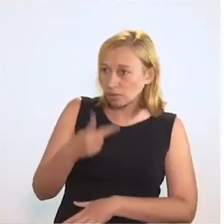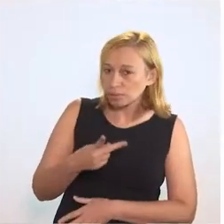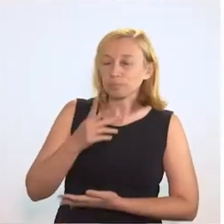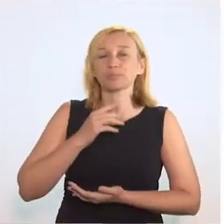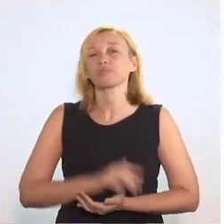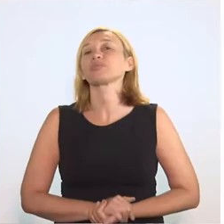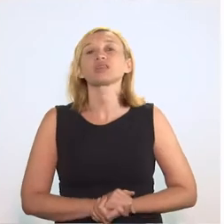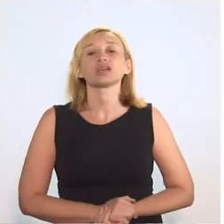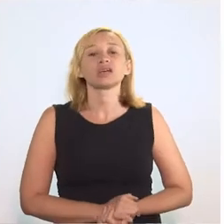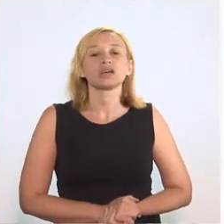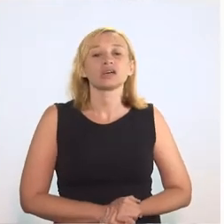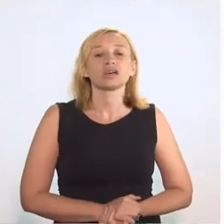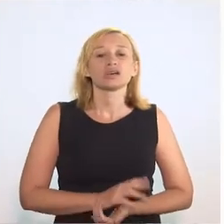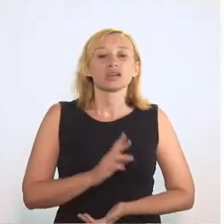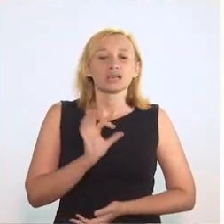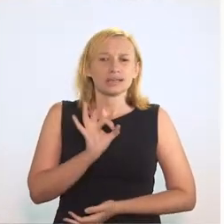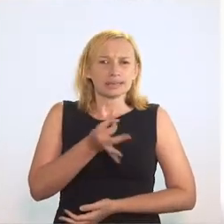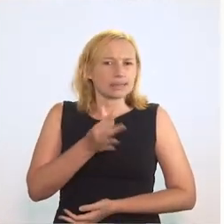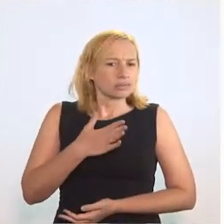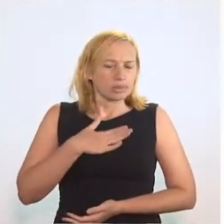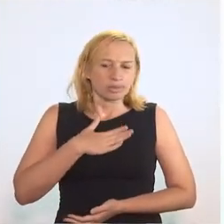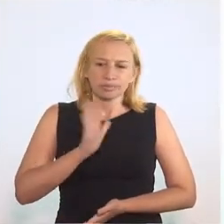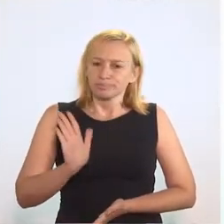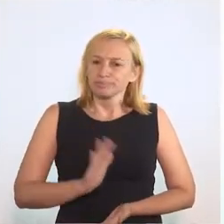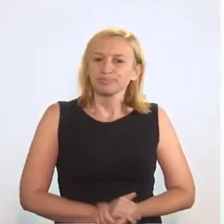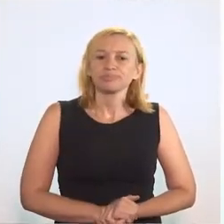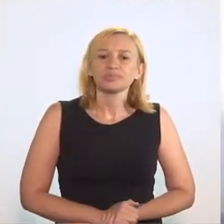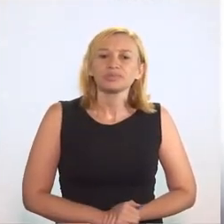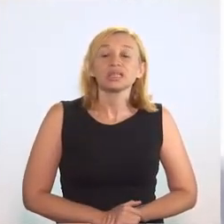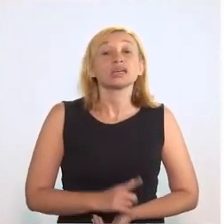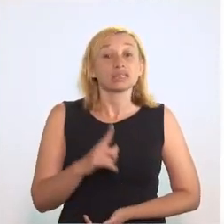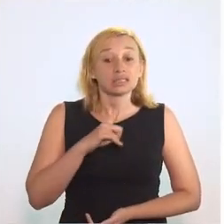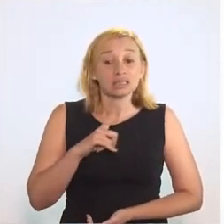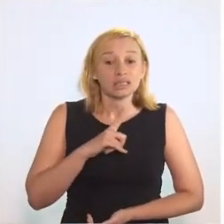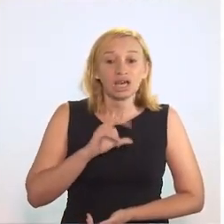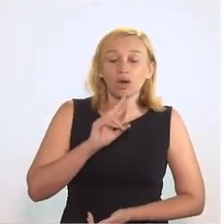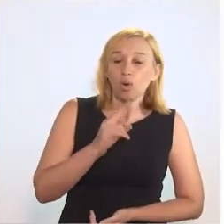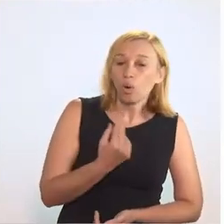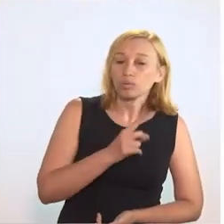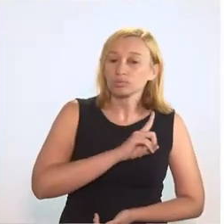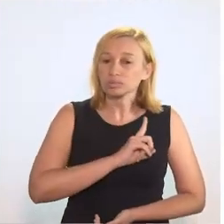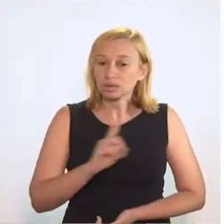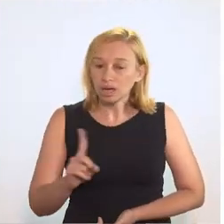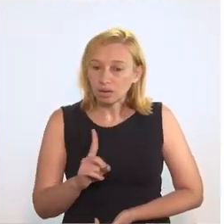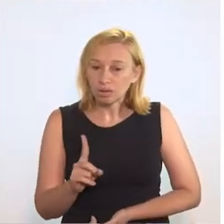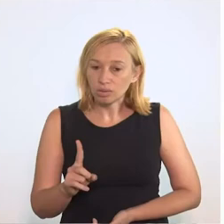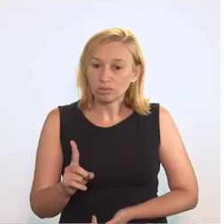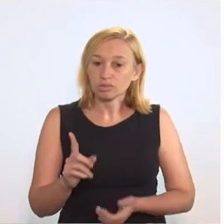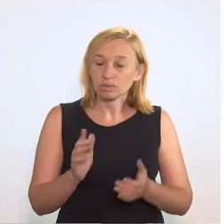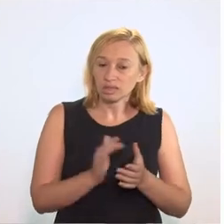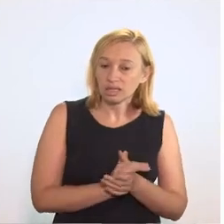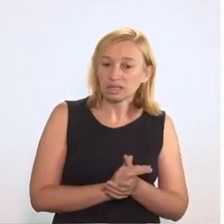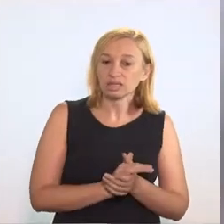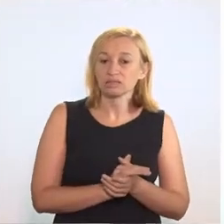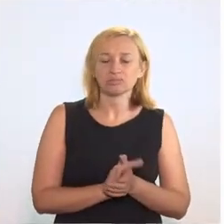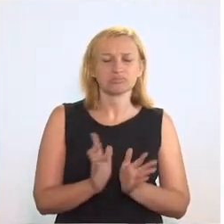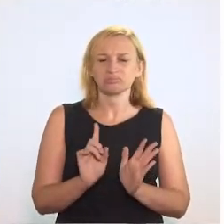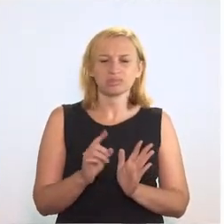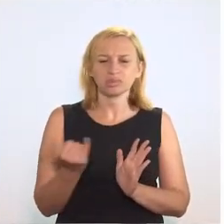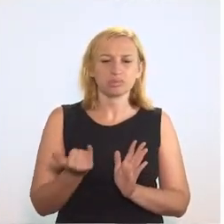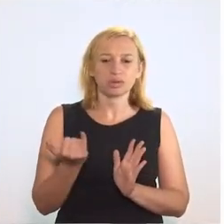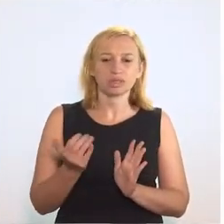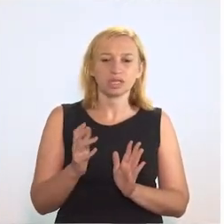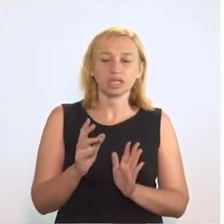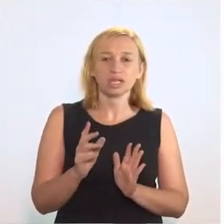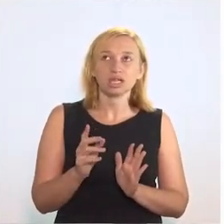gente já levantou, assim, para mim já é óbvio que se tem ou não um cara do lado, é aquela coisa